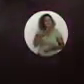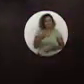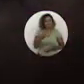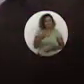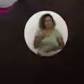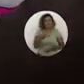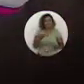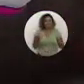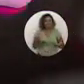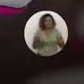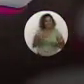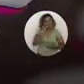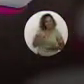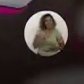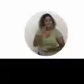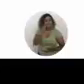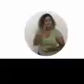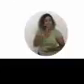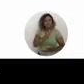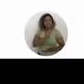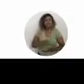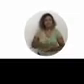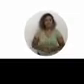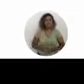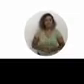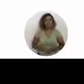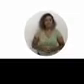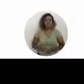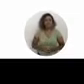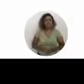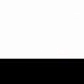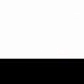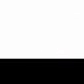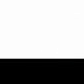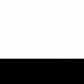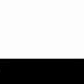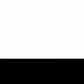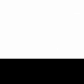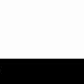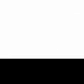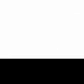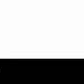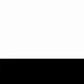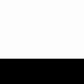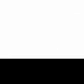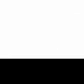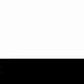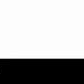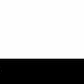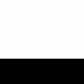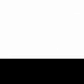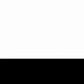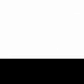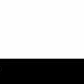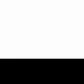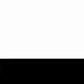23! 23! Delegada Daniele 23. Agora é a vez da mulher.